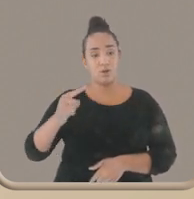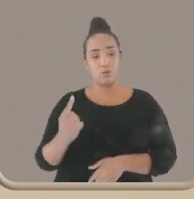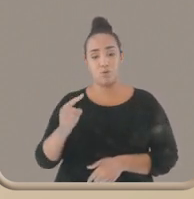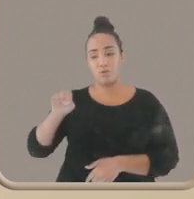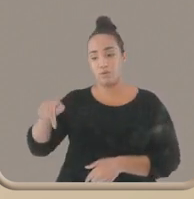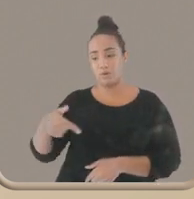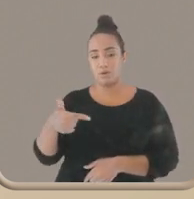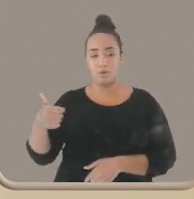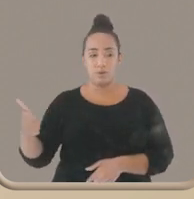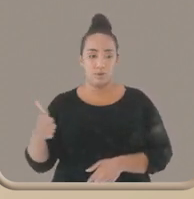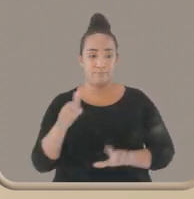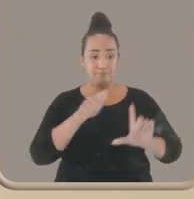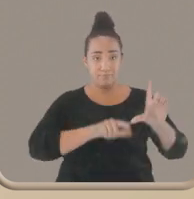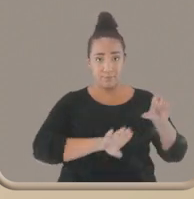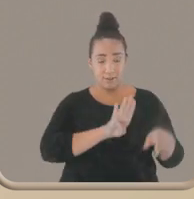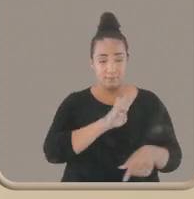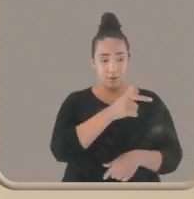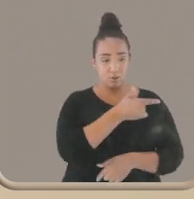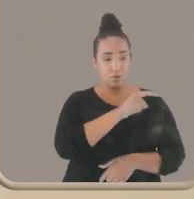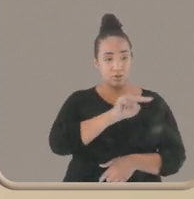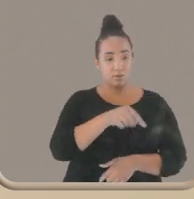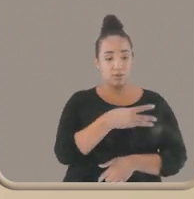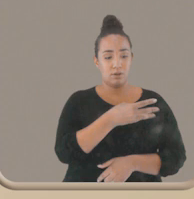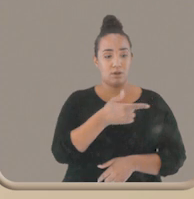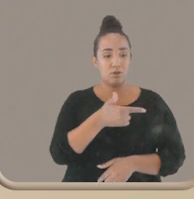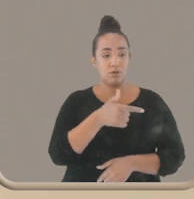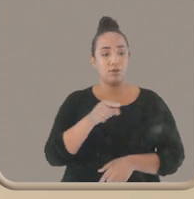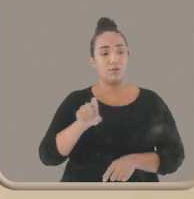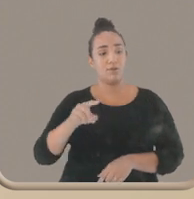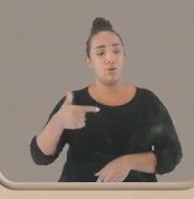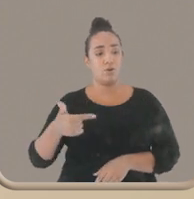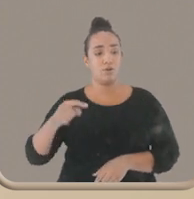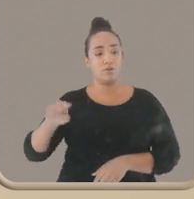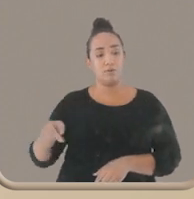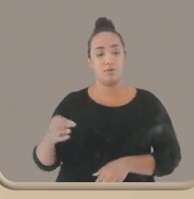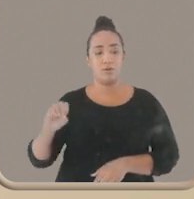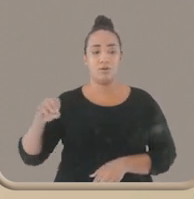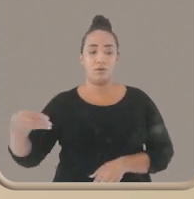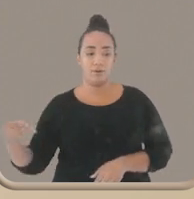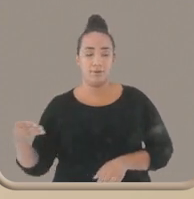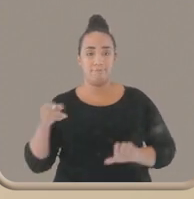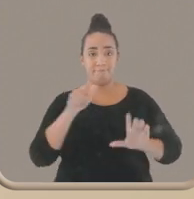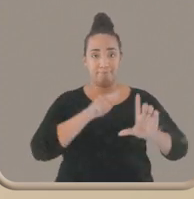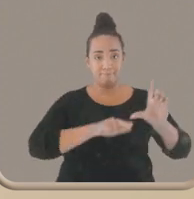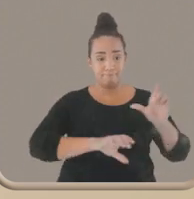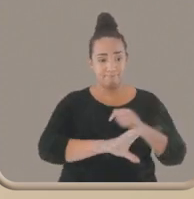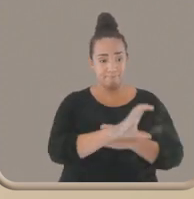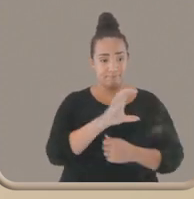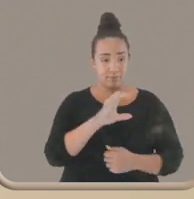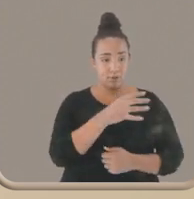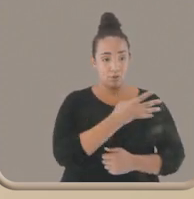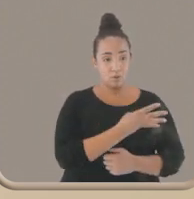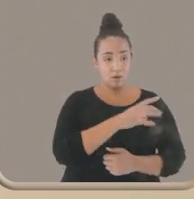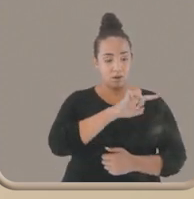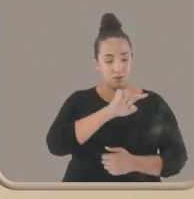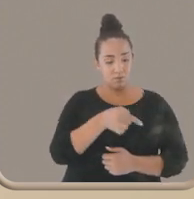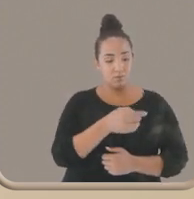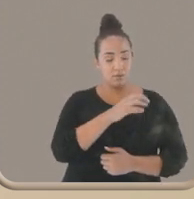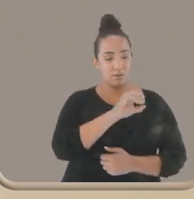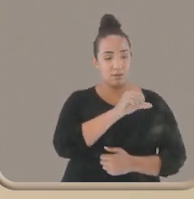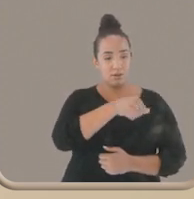5,21 e 1,21. Letra B, 2,32 e